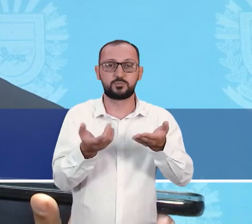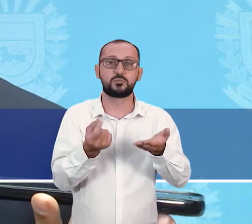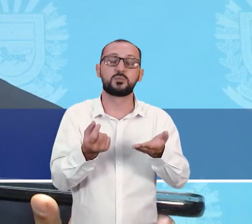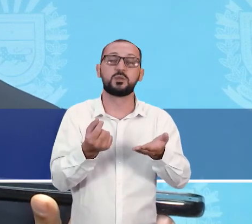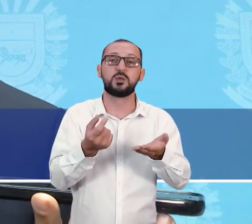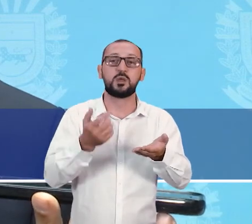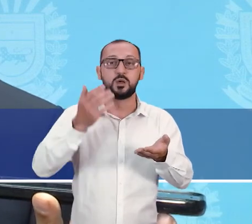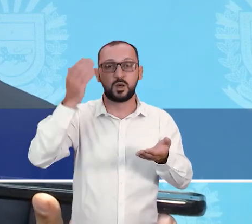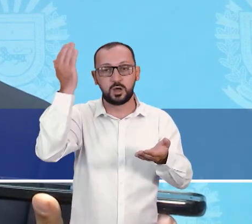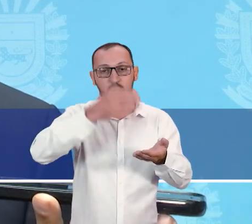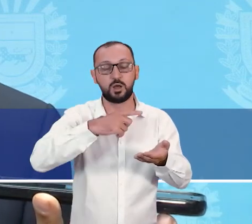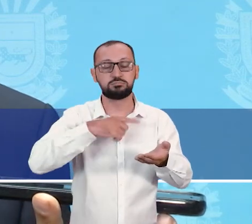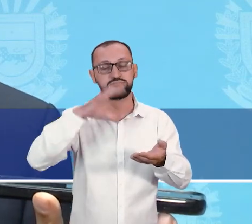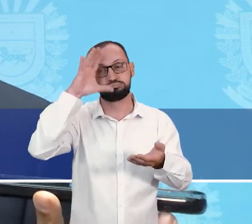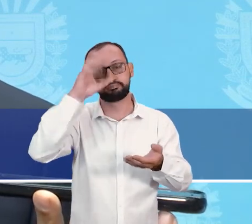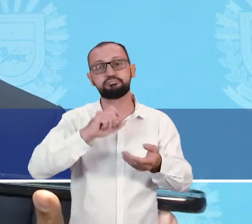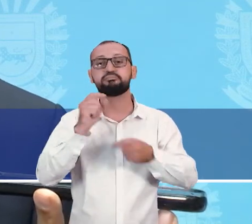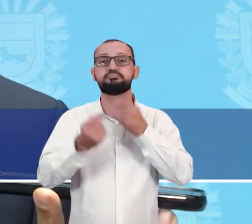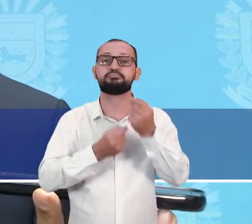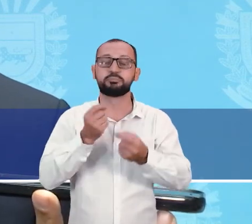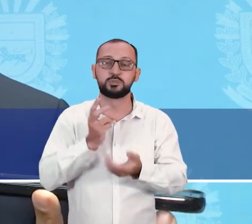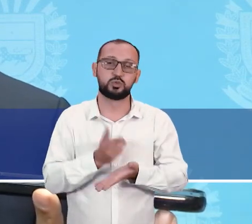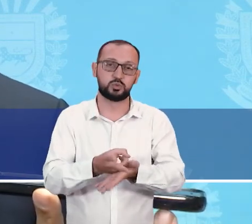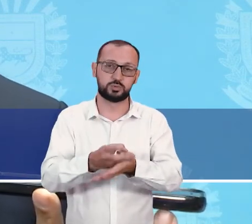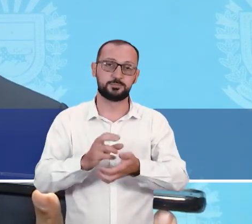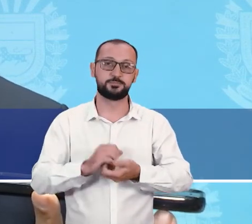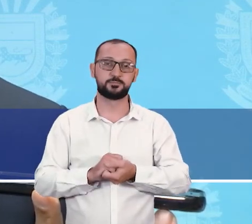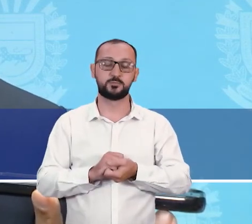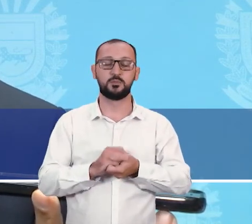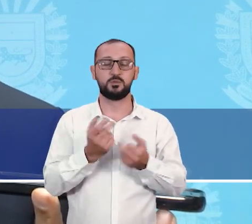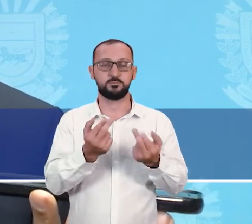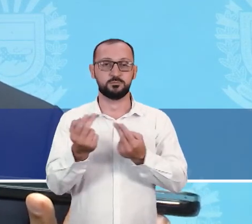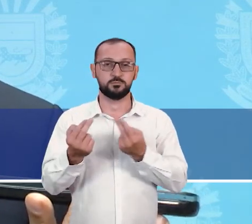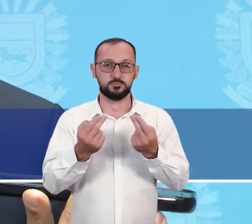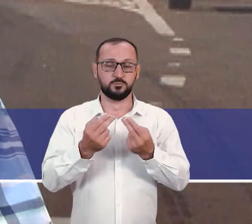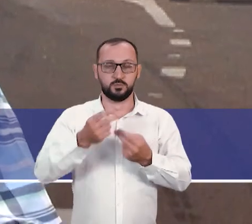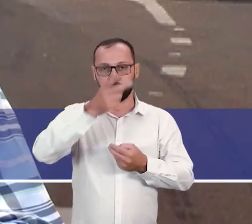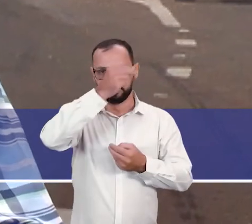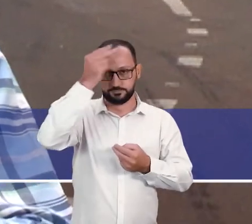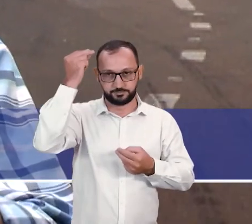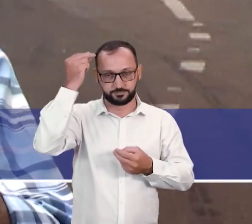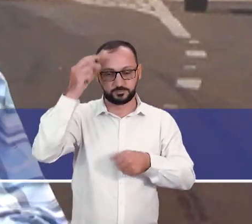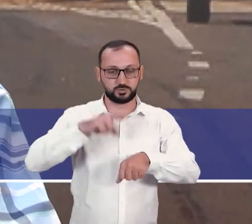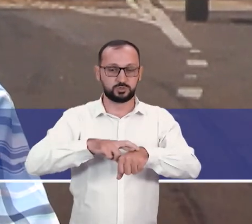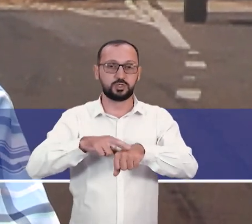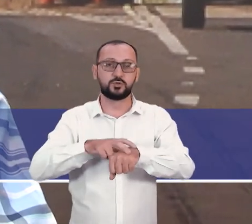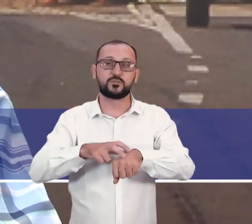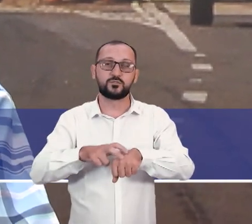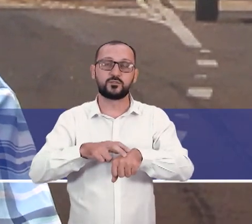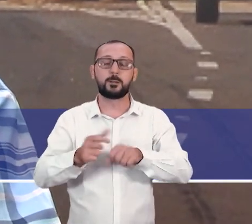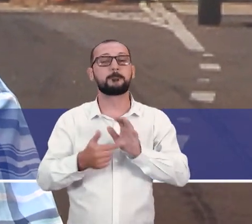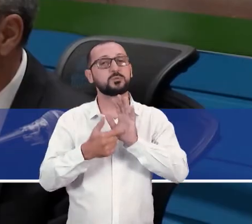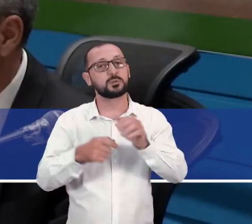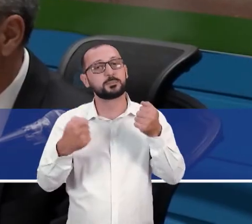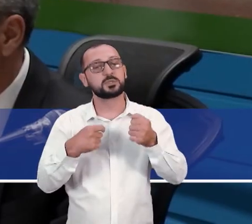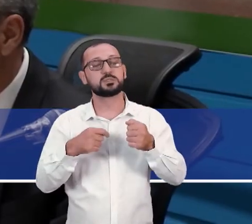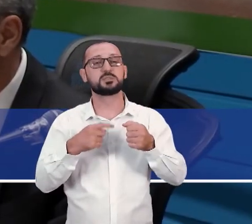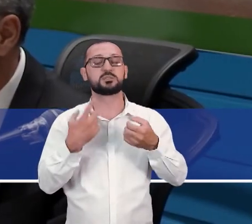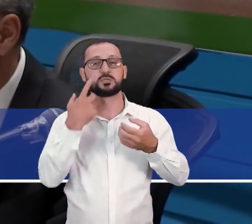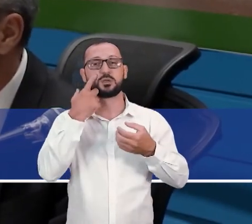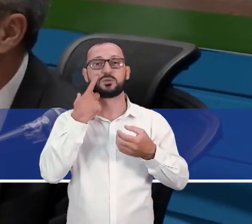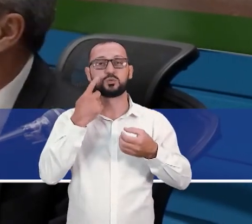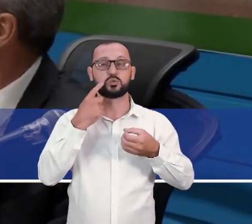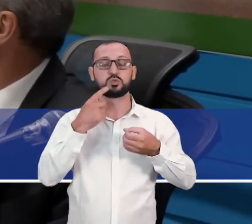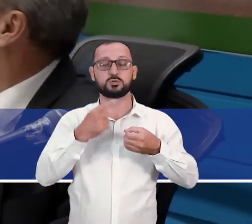o desequilíbrio econômico e financeiro e que se encontre uma solução para a continuidade. No mesmo sentido, o prefeito de Rio Verde ressaltou